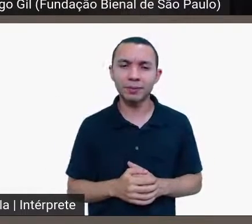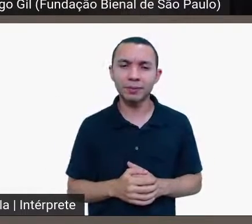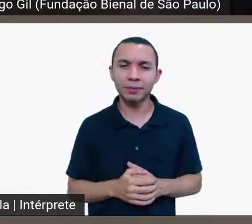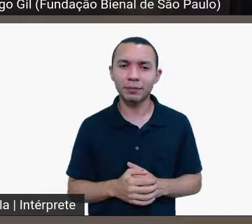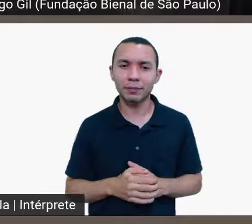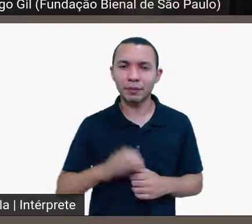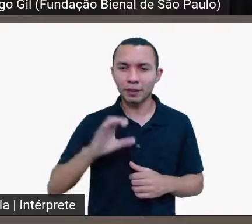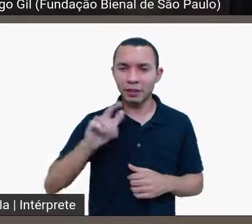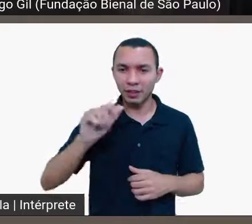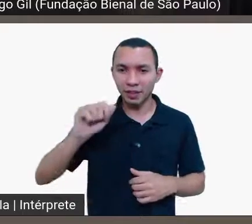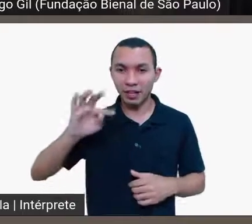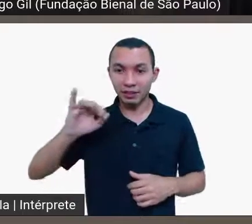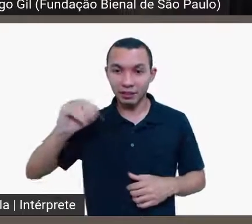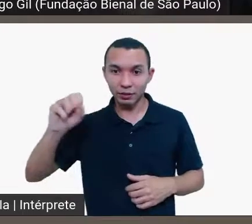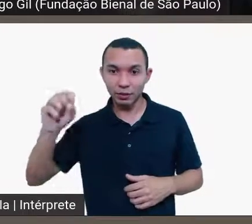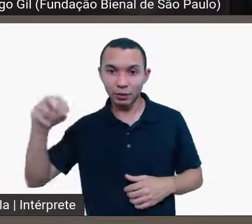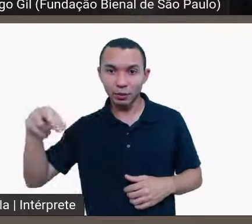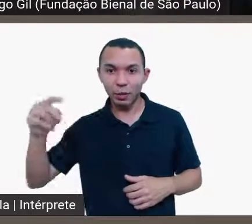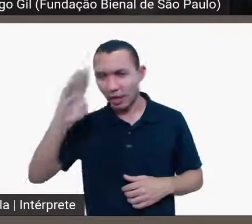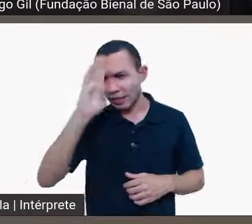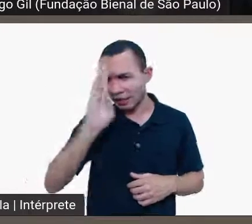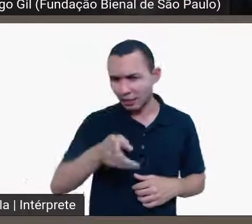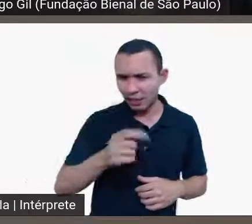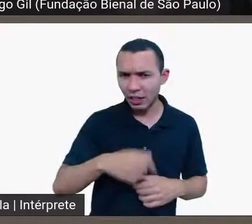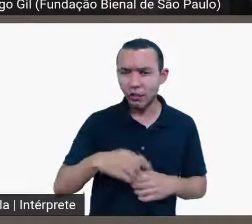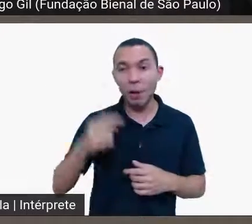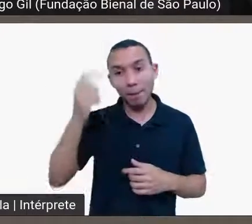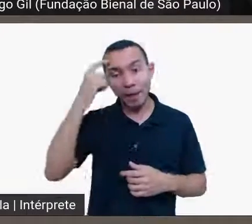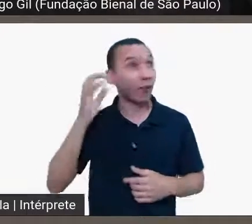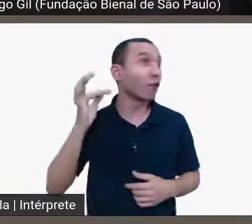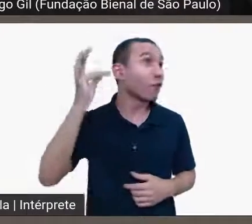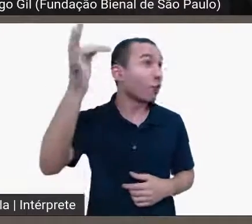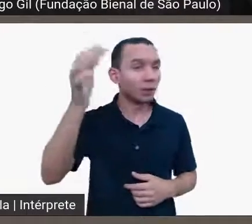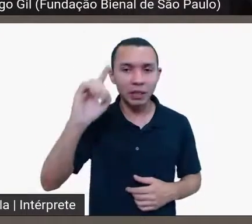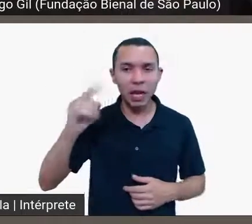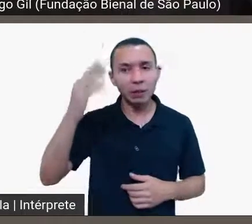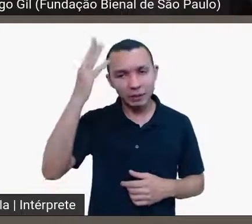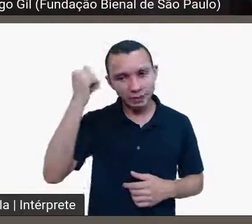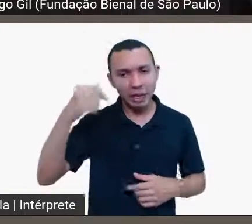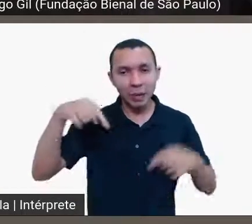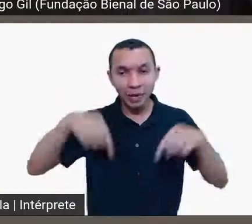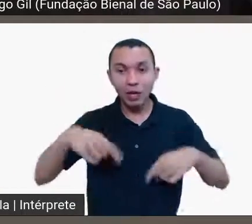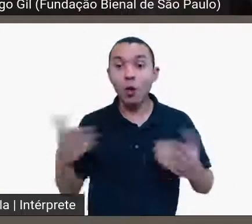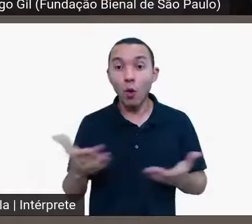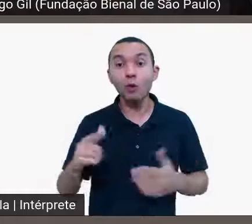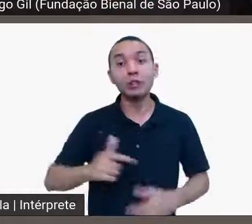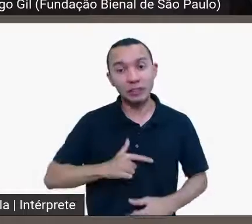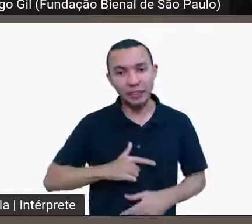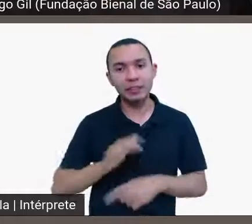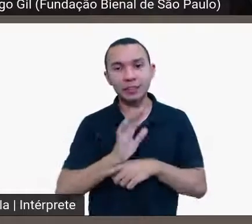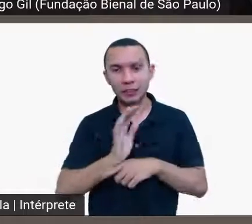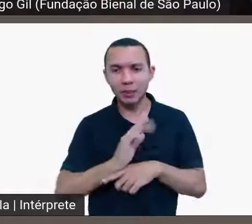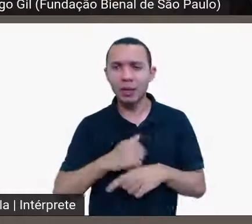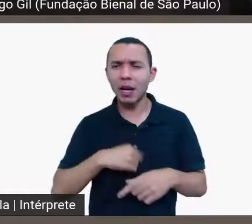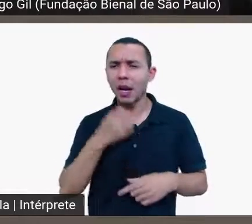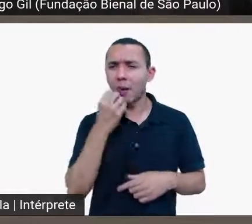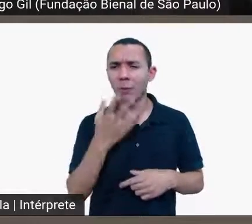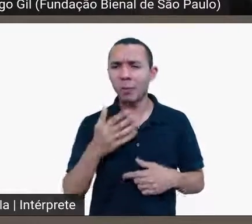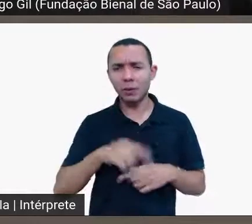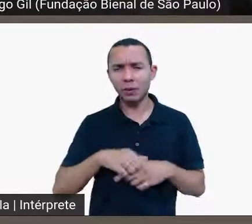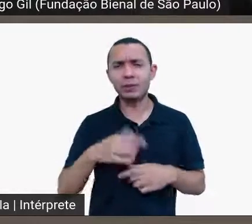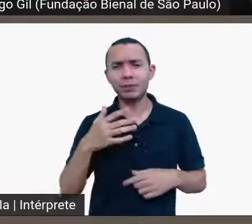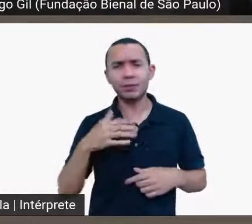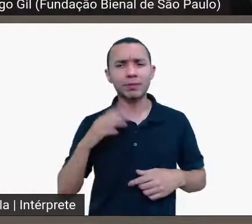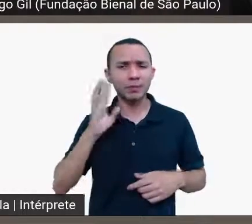Klaxon é direto, tem um editorial. Klaxon não é futurista, Klaxon sabe que existe o cinema. É tão gostosa a expressão, porque alguém, eu